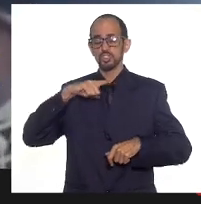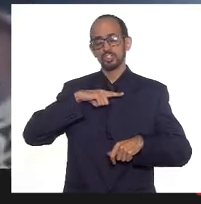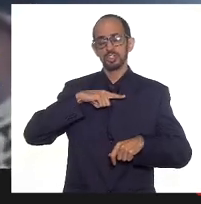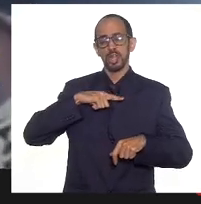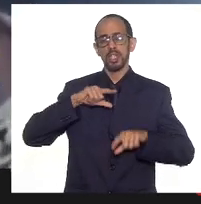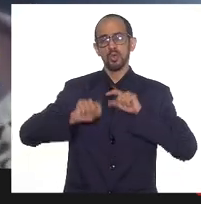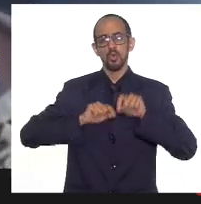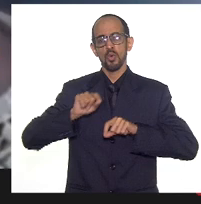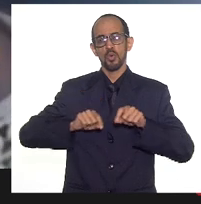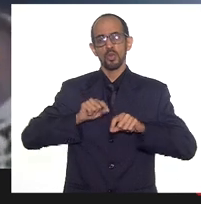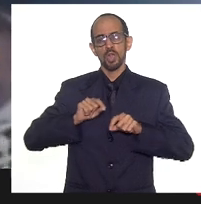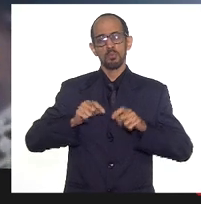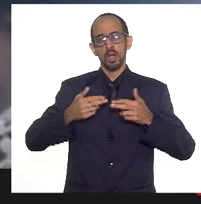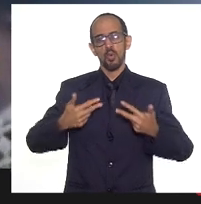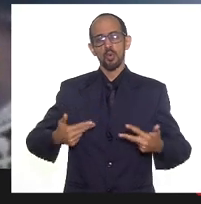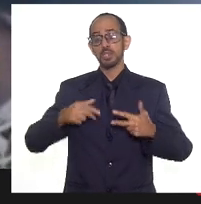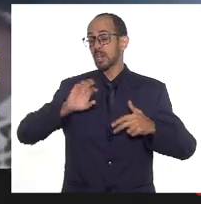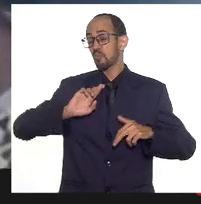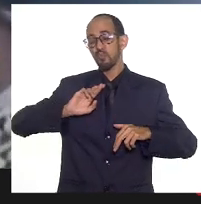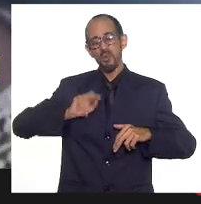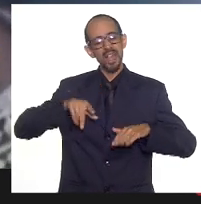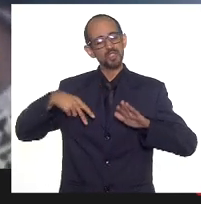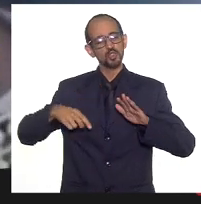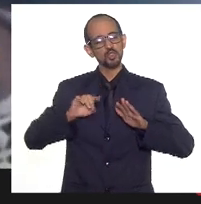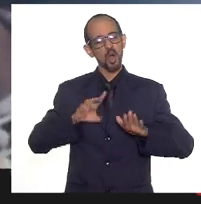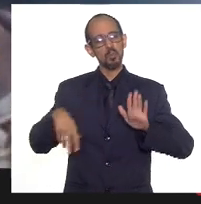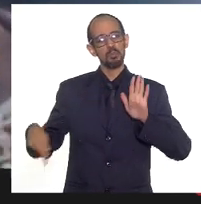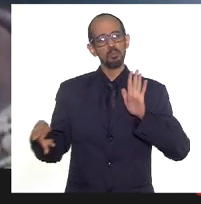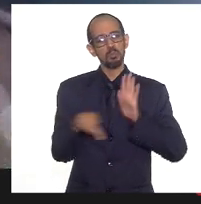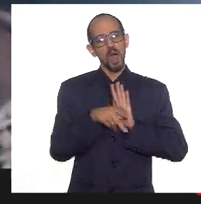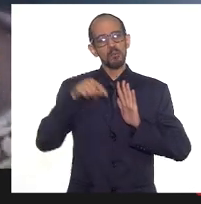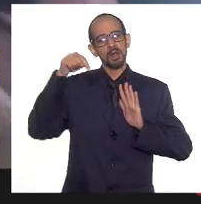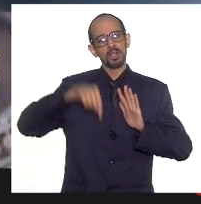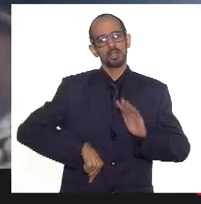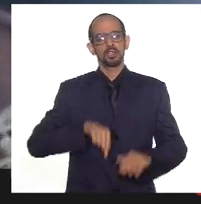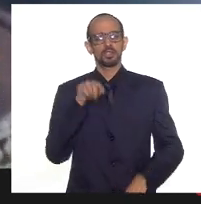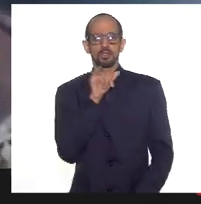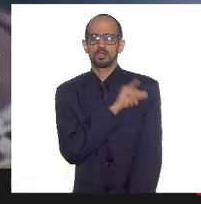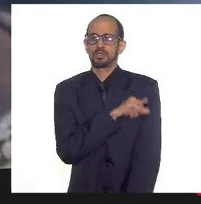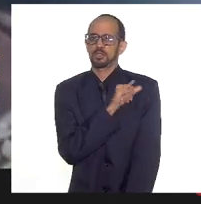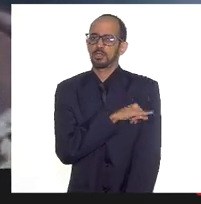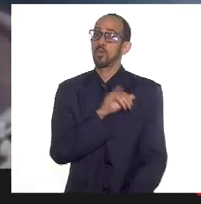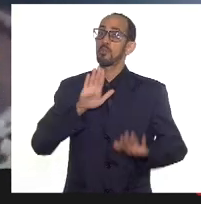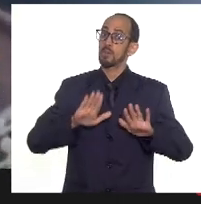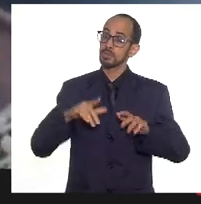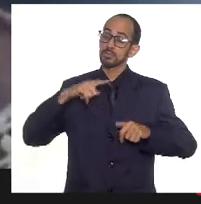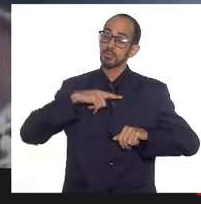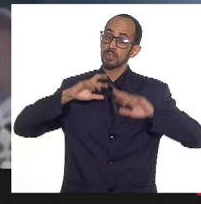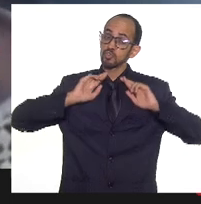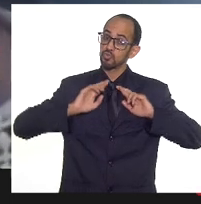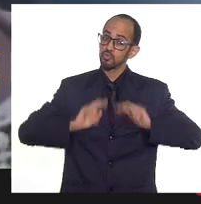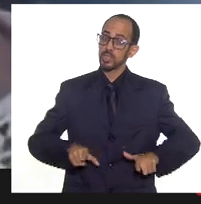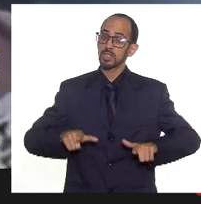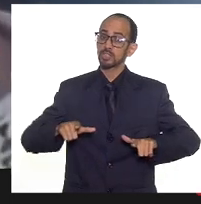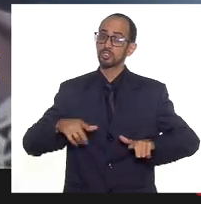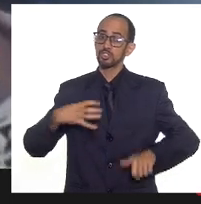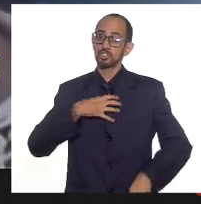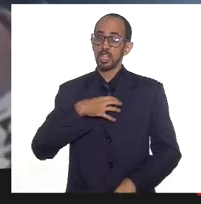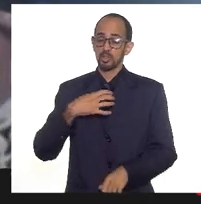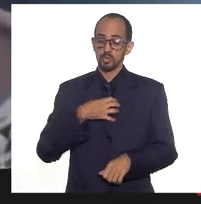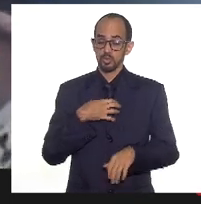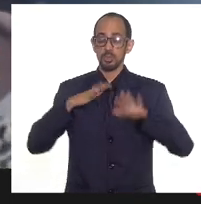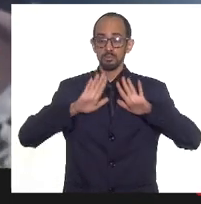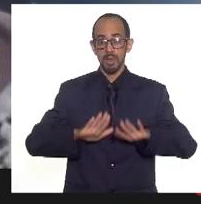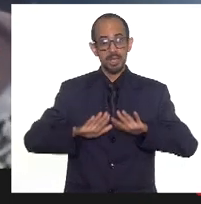é exclusivo do Rio de Janeiro, né? E que apresenta, evidentemente, diferenças de manifestação, mas eu diria